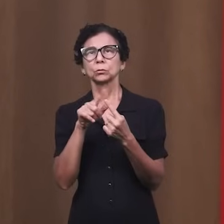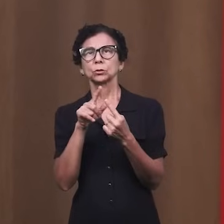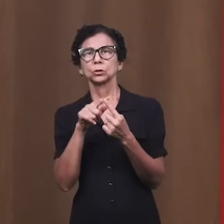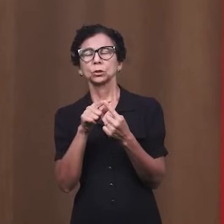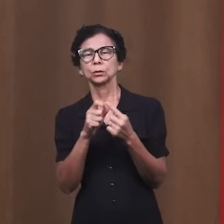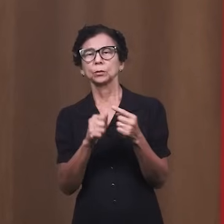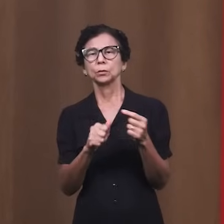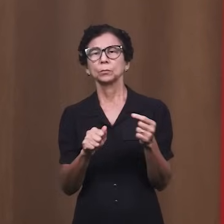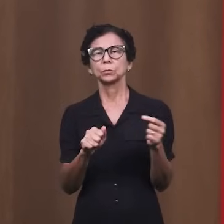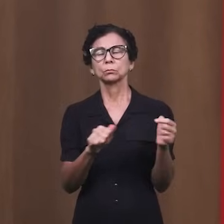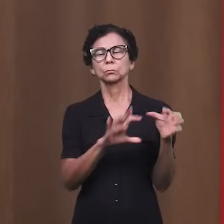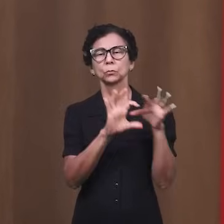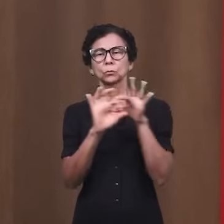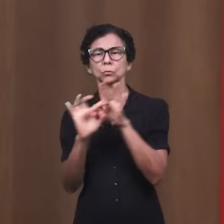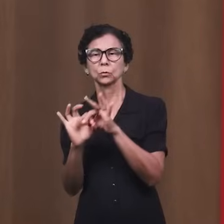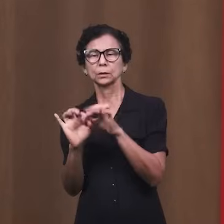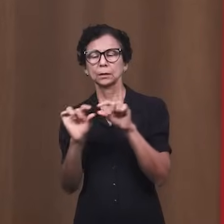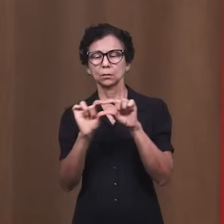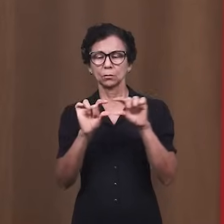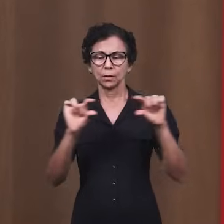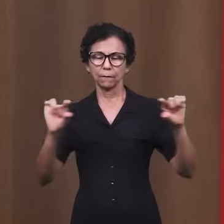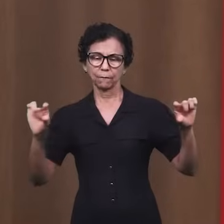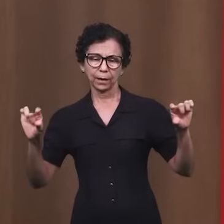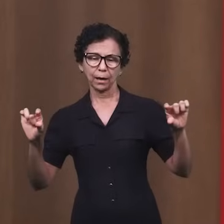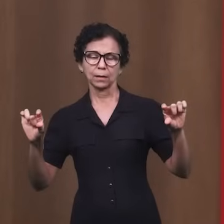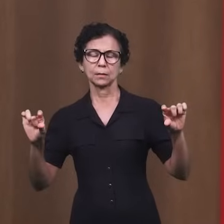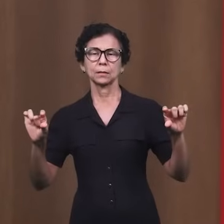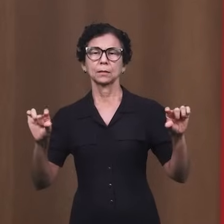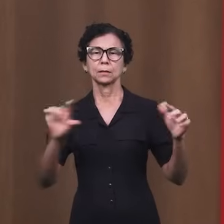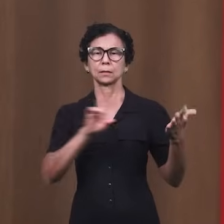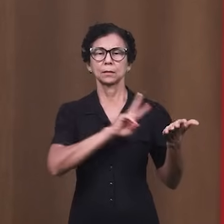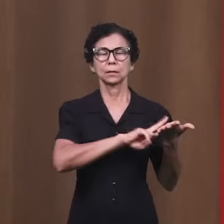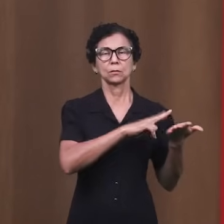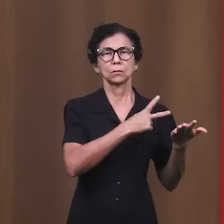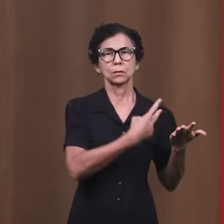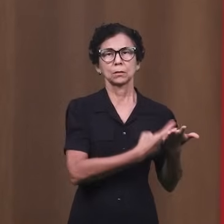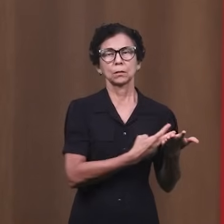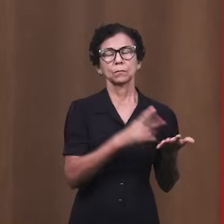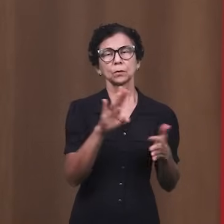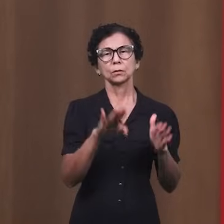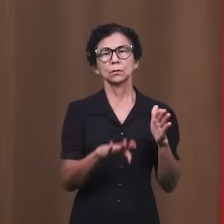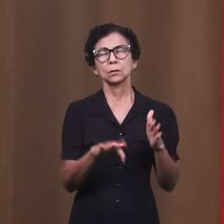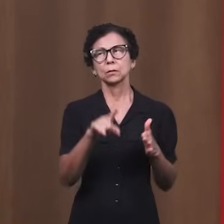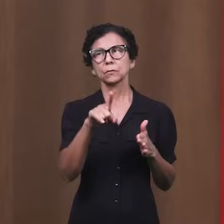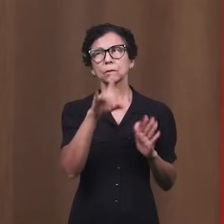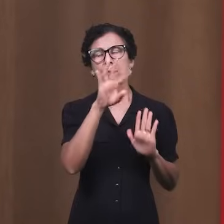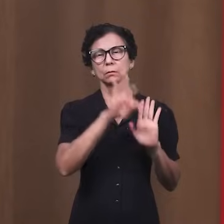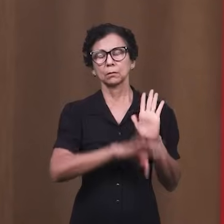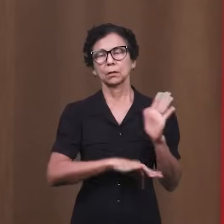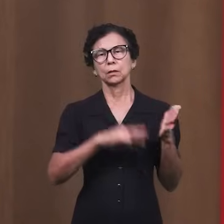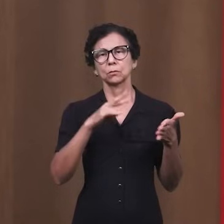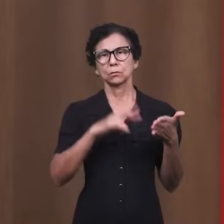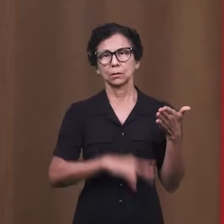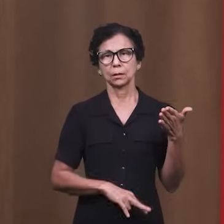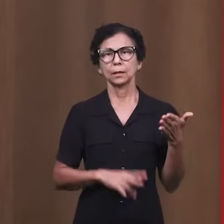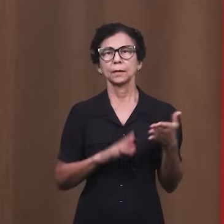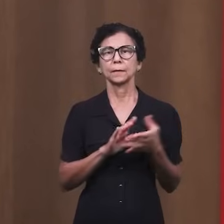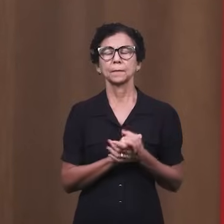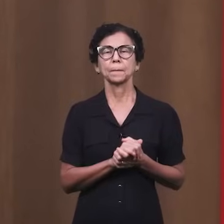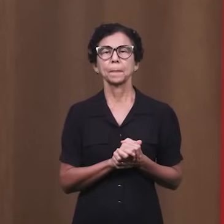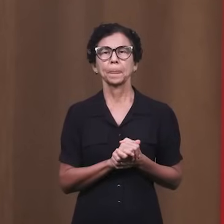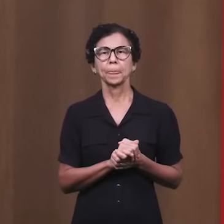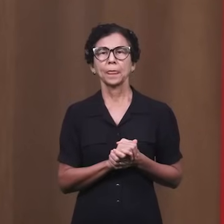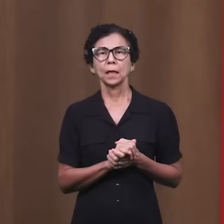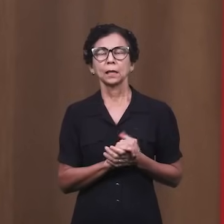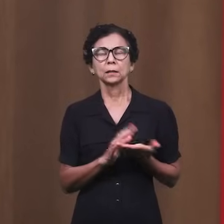são feitas buscando-se o sentido geral da frase então isso faz com que muitas vezes um texto que você lê numa tradução da